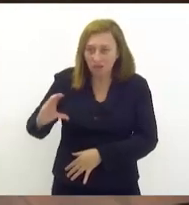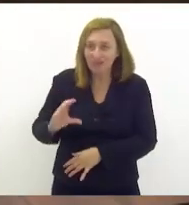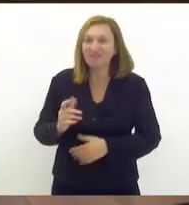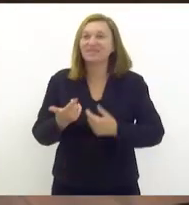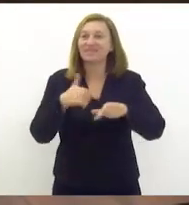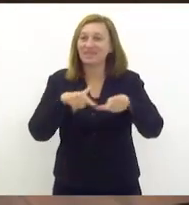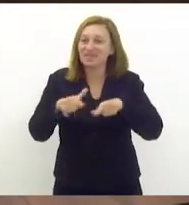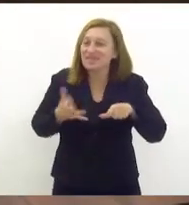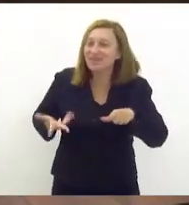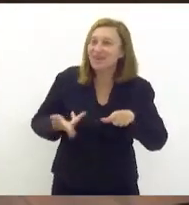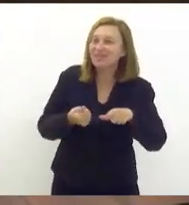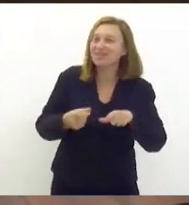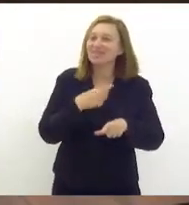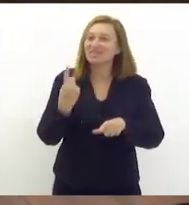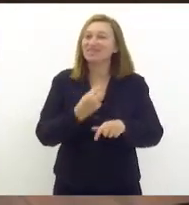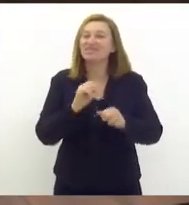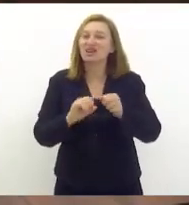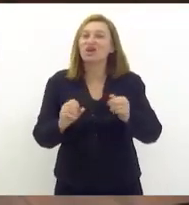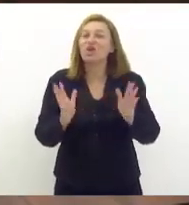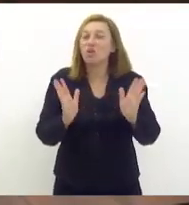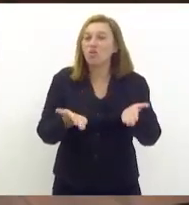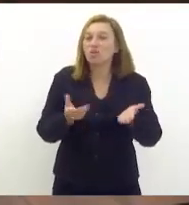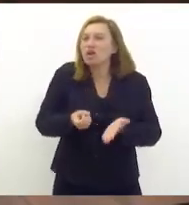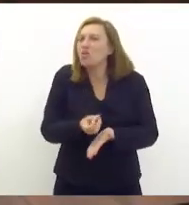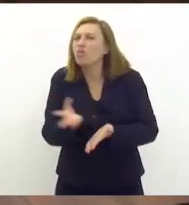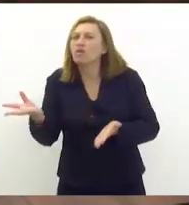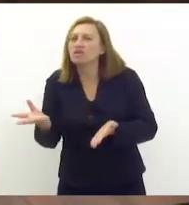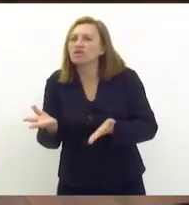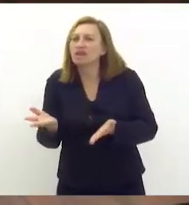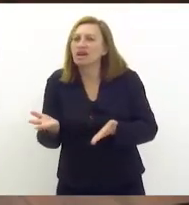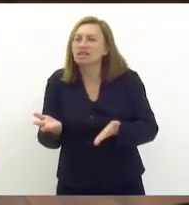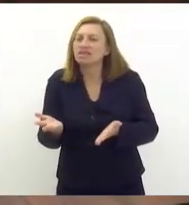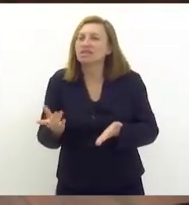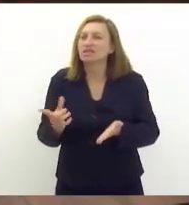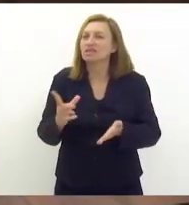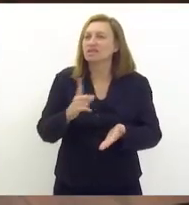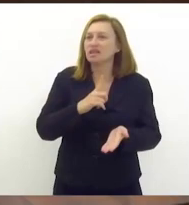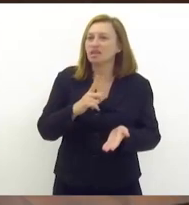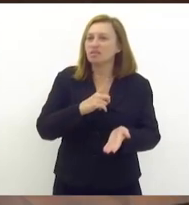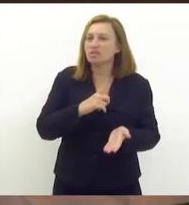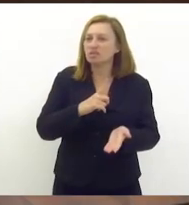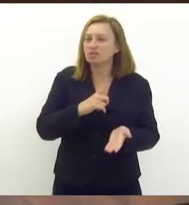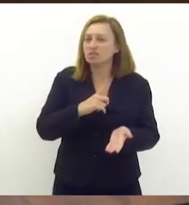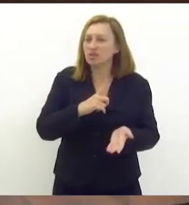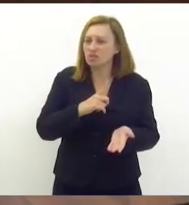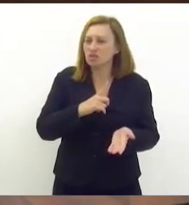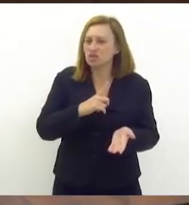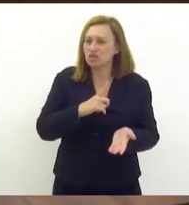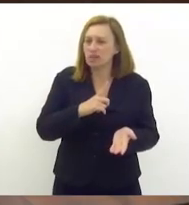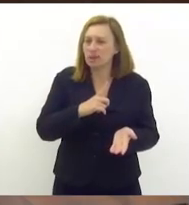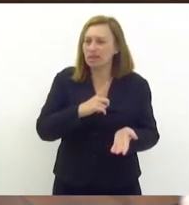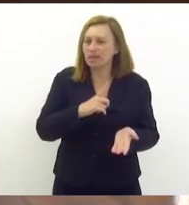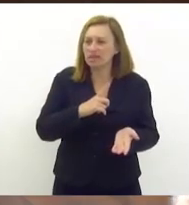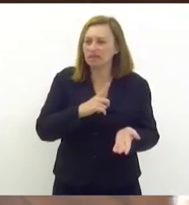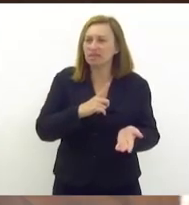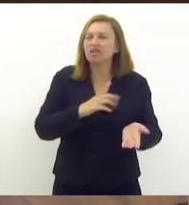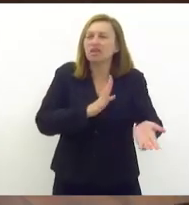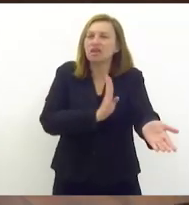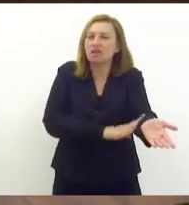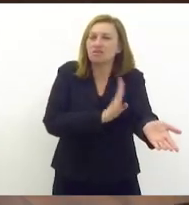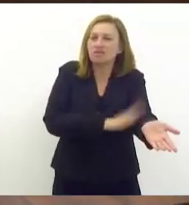as igrejas fazem você imagine hoje a quantidade de dependente químicos que nós temos e as igrejas fazem um trabalho sensacional